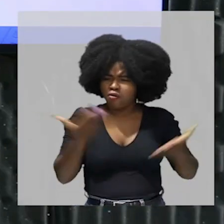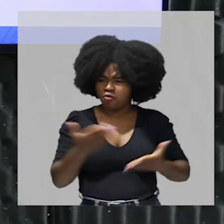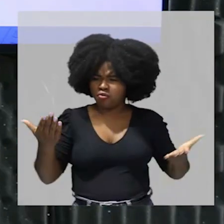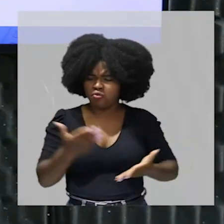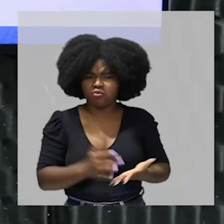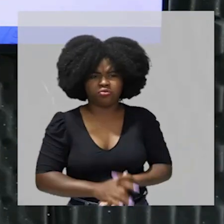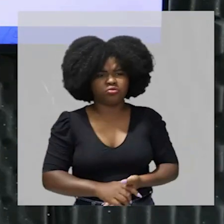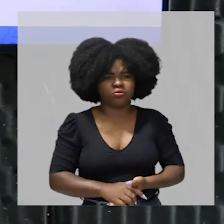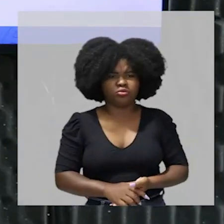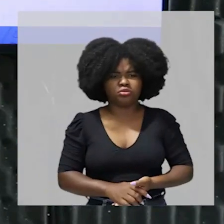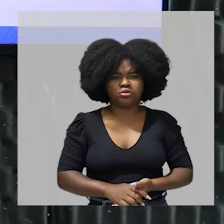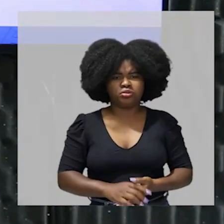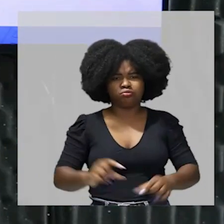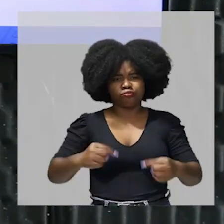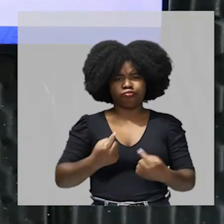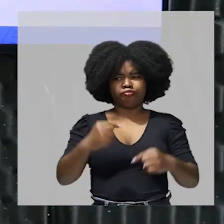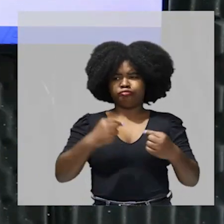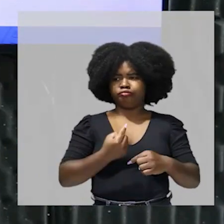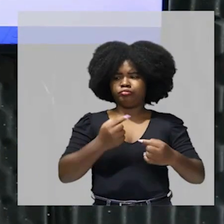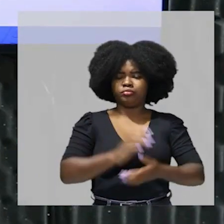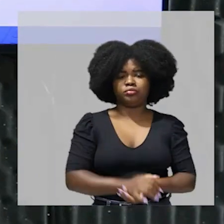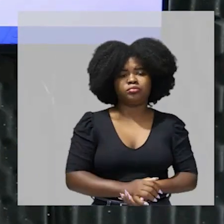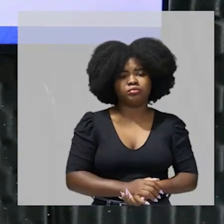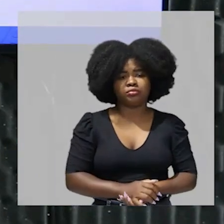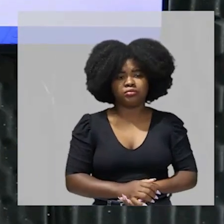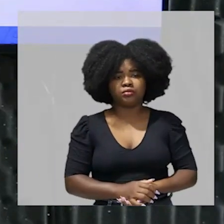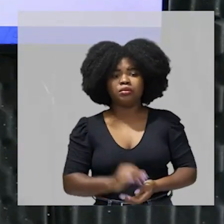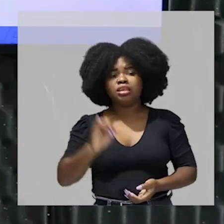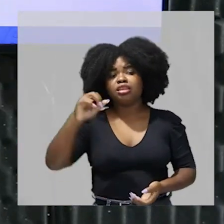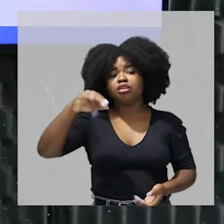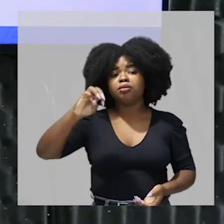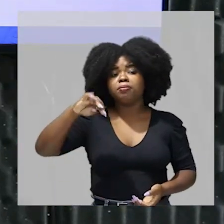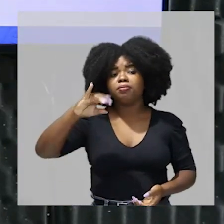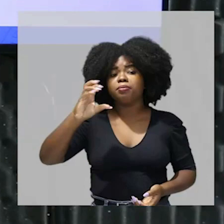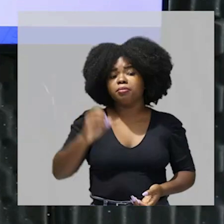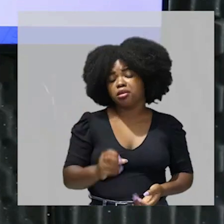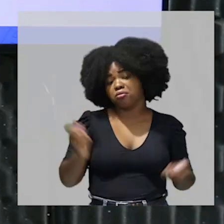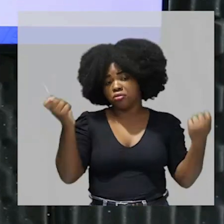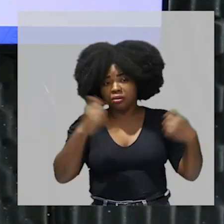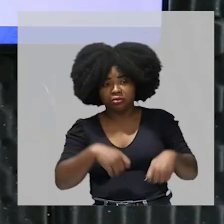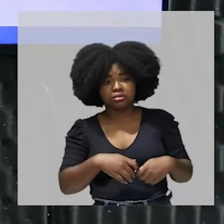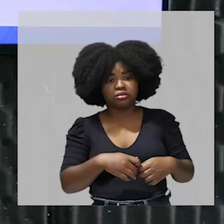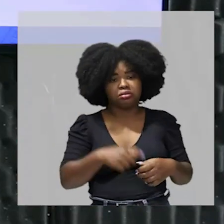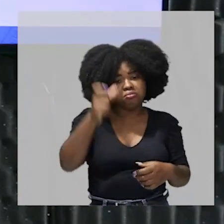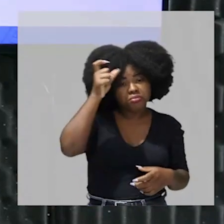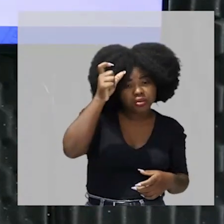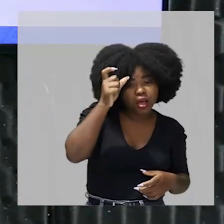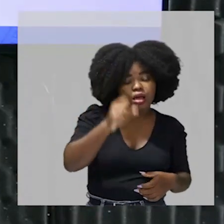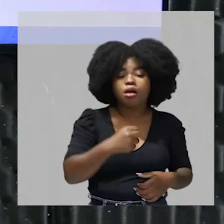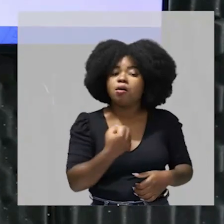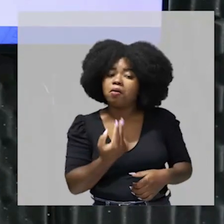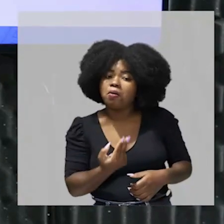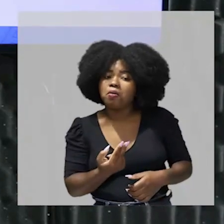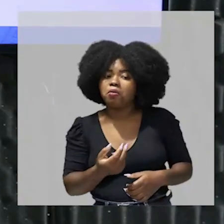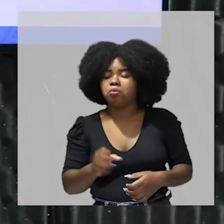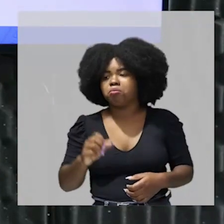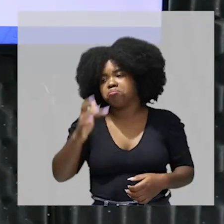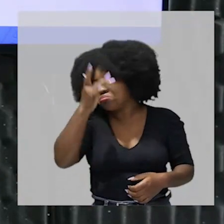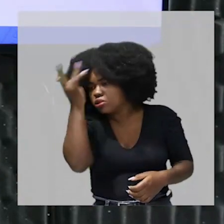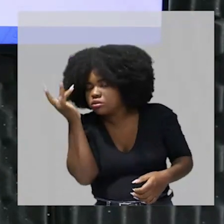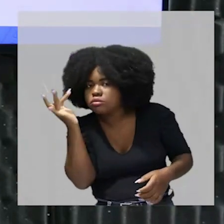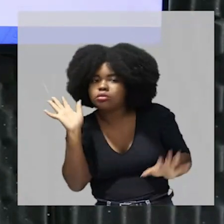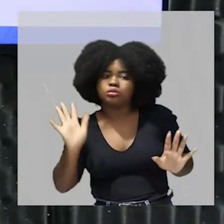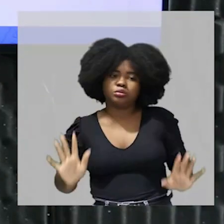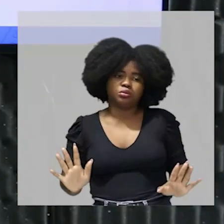me espreitar esse inimigo pode ser o inimigo das nossas almas pode ser alguém que ele aí eu posso conjecturar